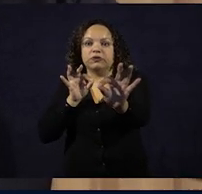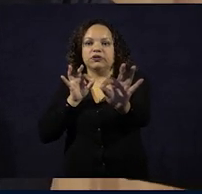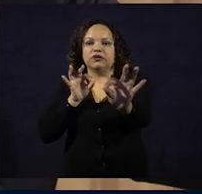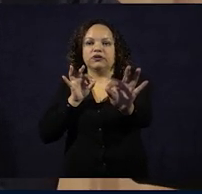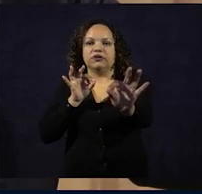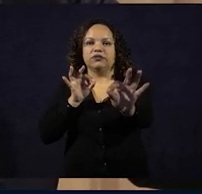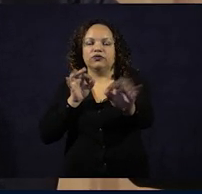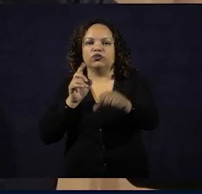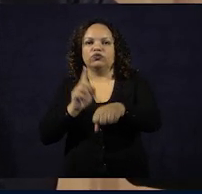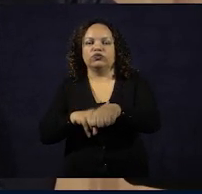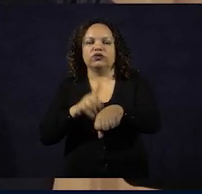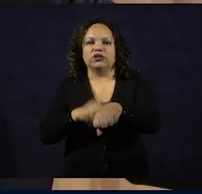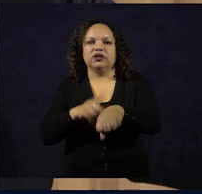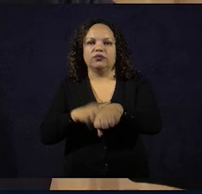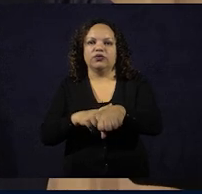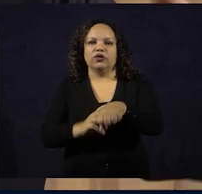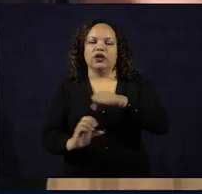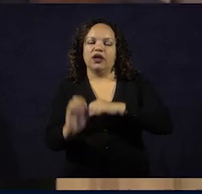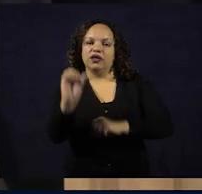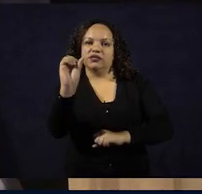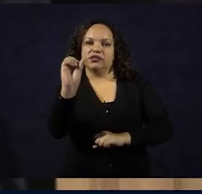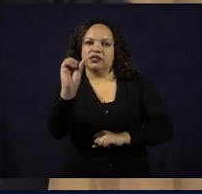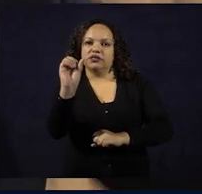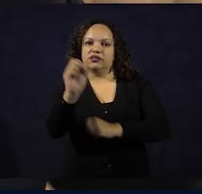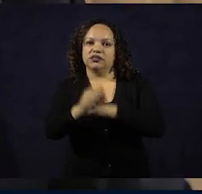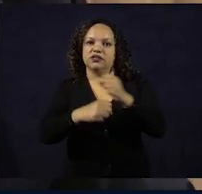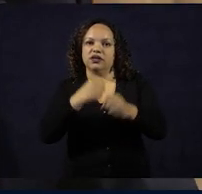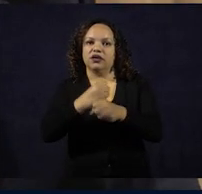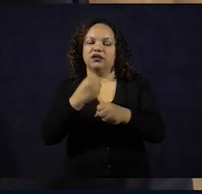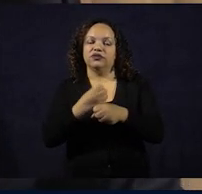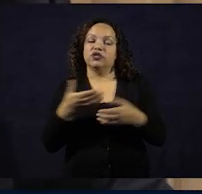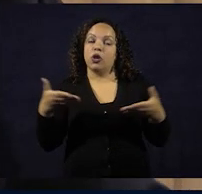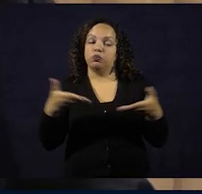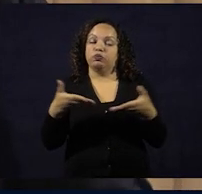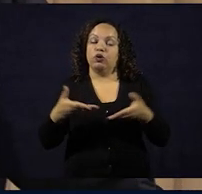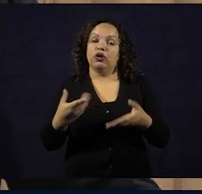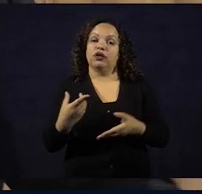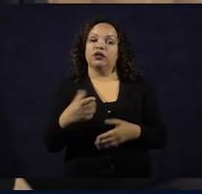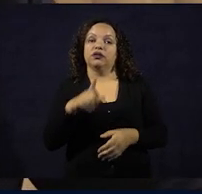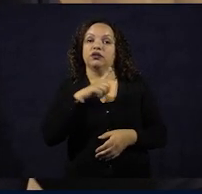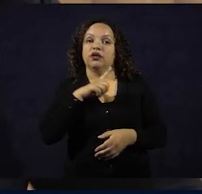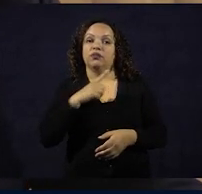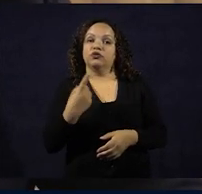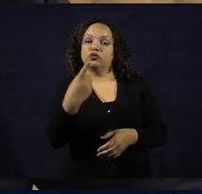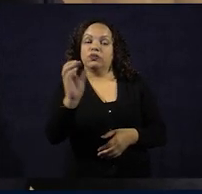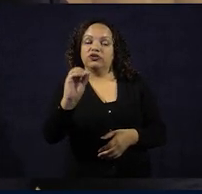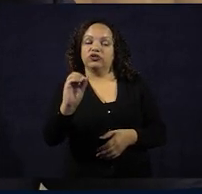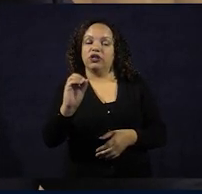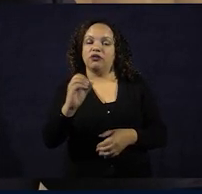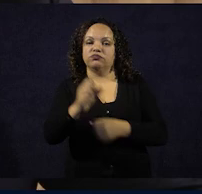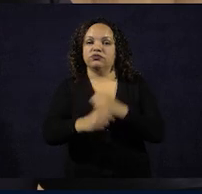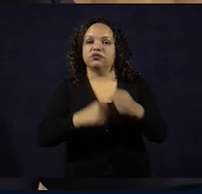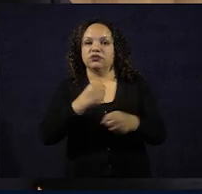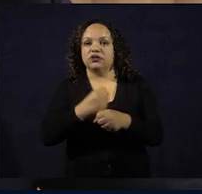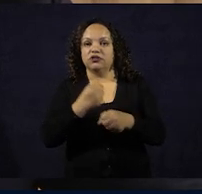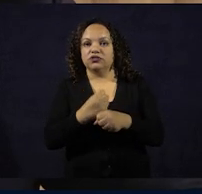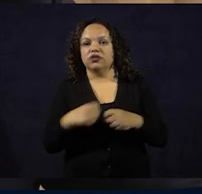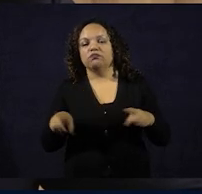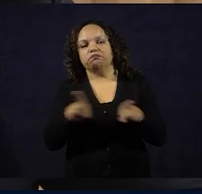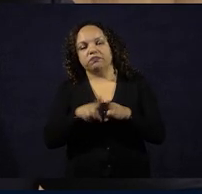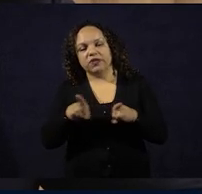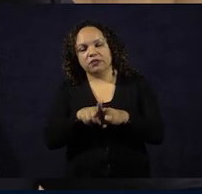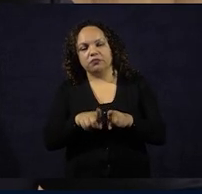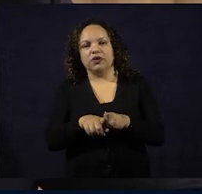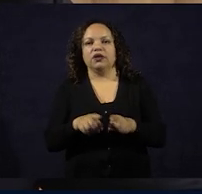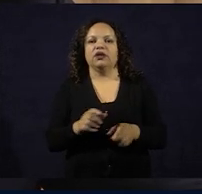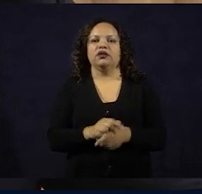a maior emissão Nossa de 6 anos e fizemos uma de 10 anos né uma de 7 bullets fizemos bem Verde já